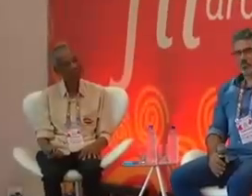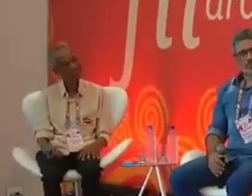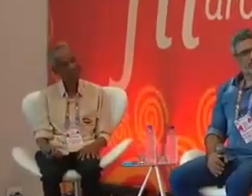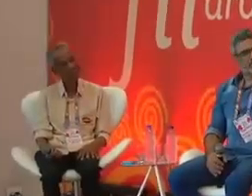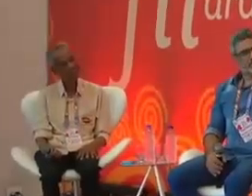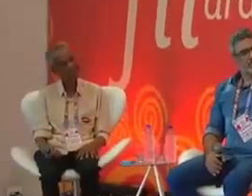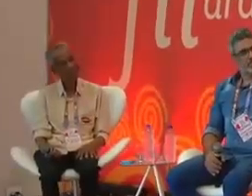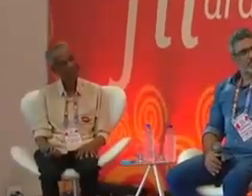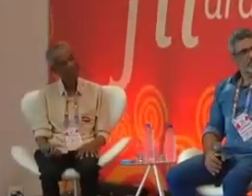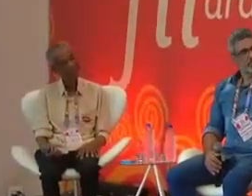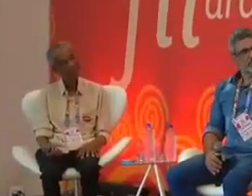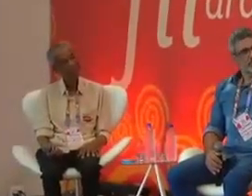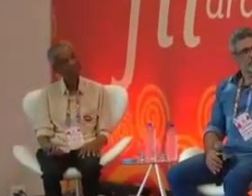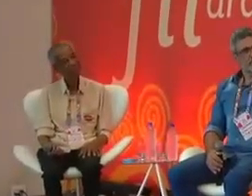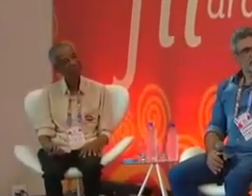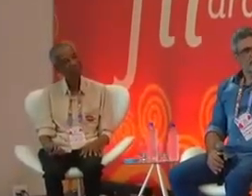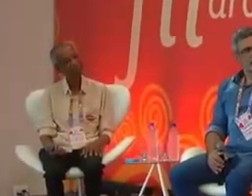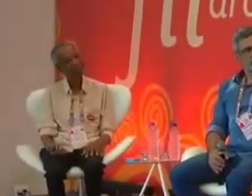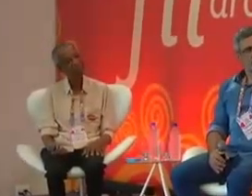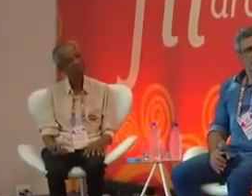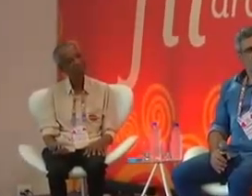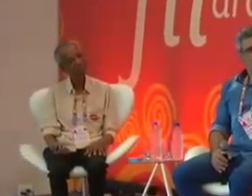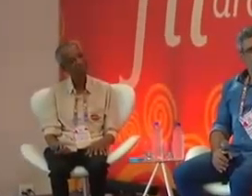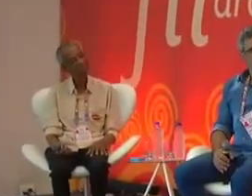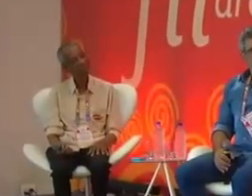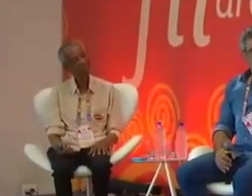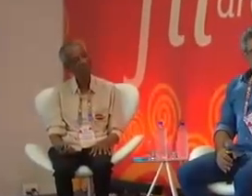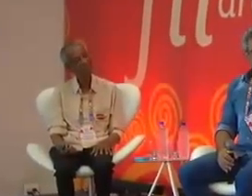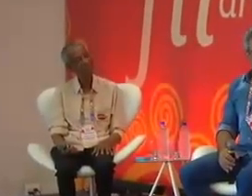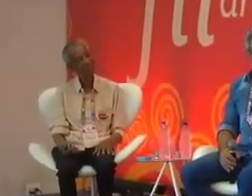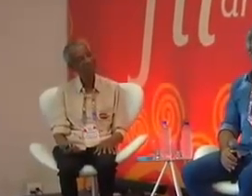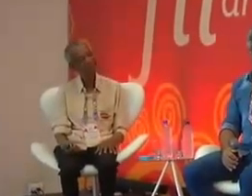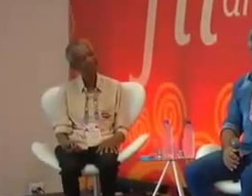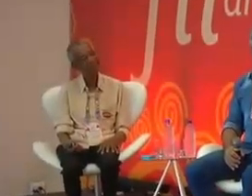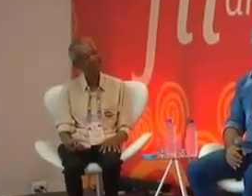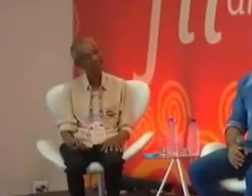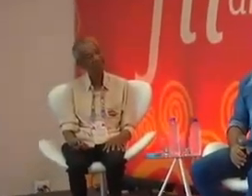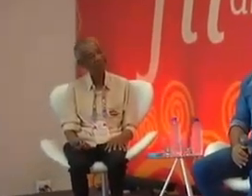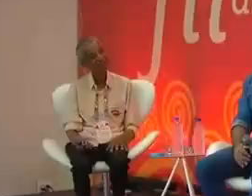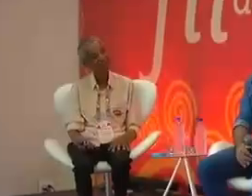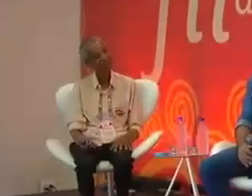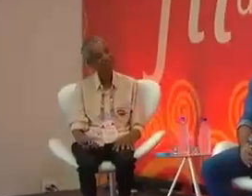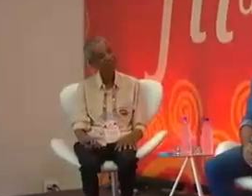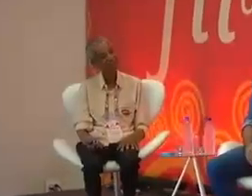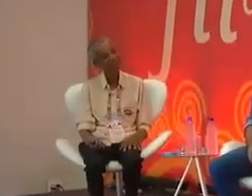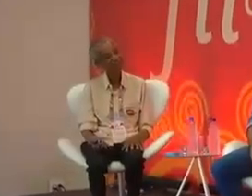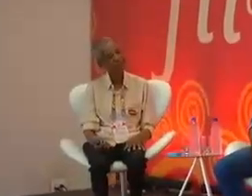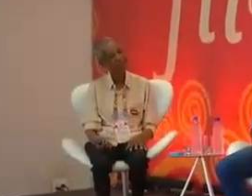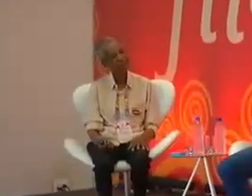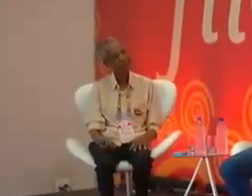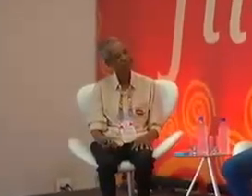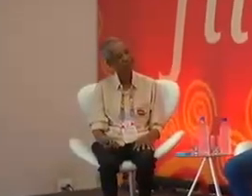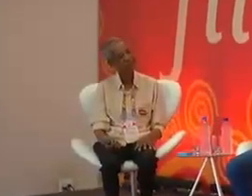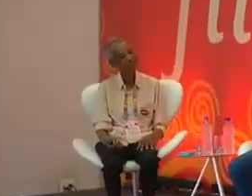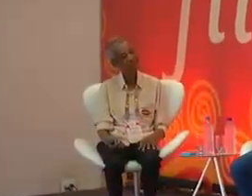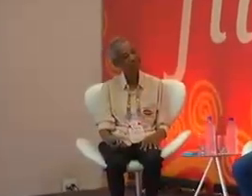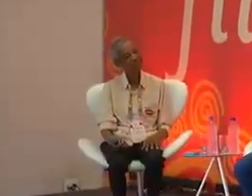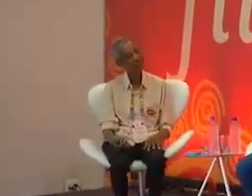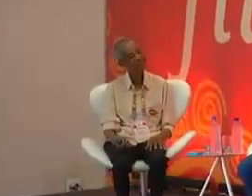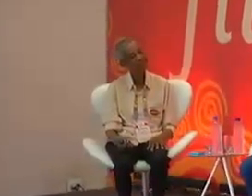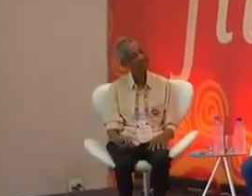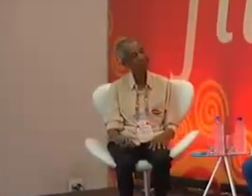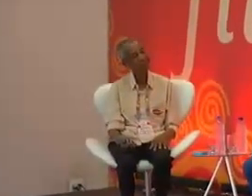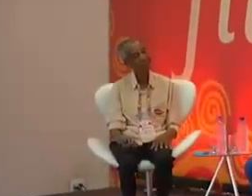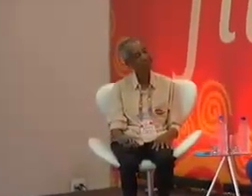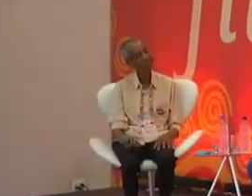participantes do evento. A terceira pessoa sentada é José Antônio Luiz Filho, um homem branco que possui cabelos curtos e grisalhos